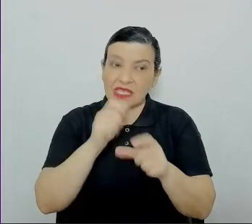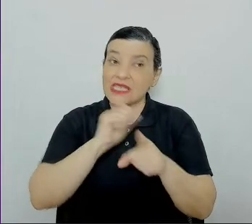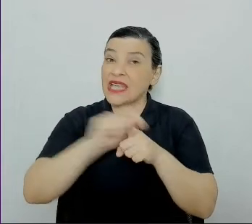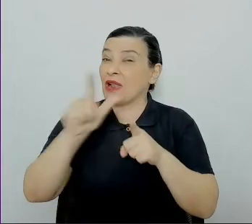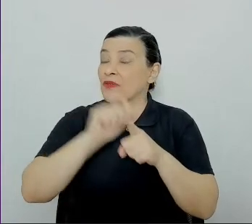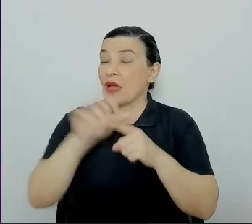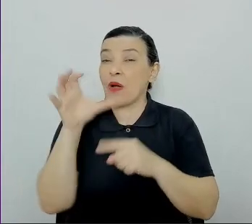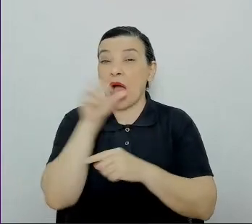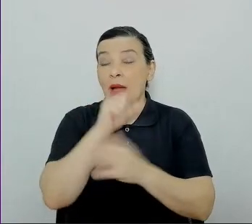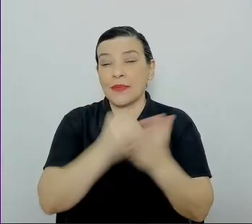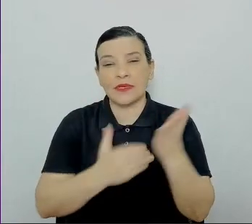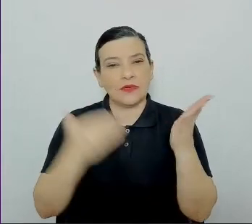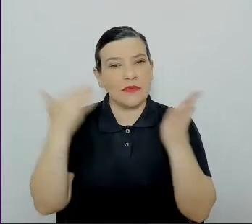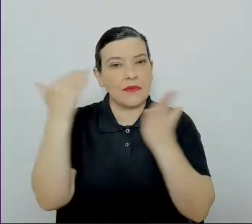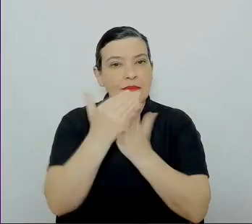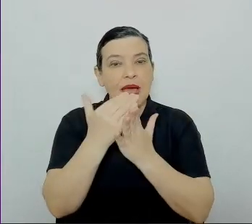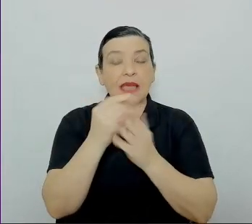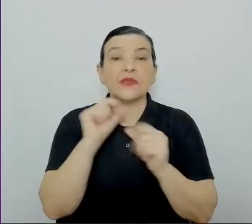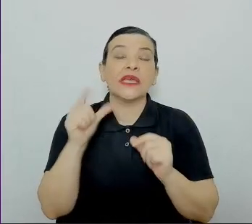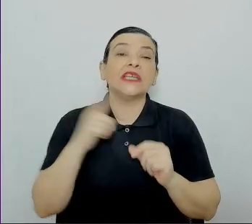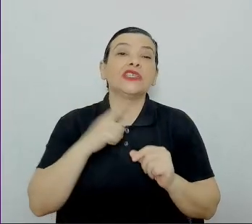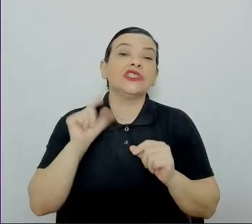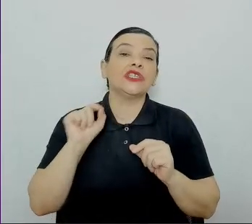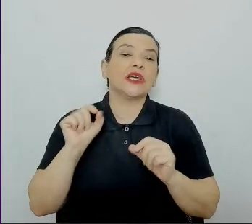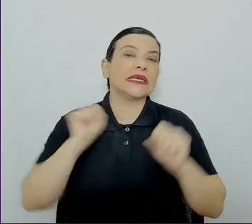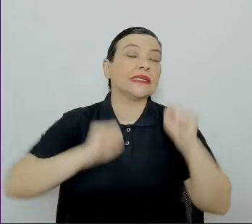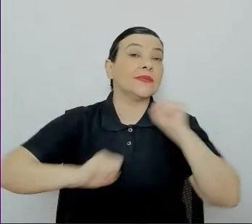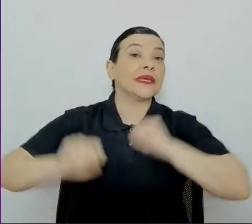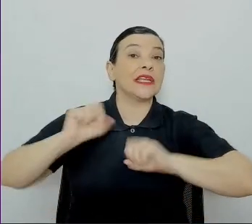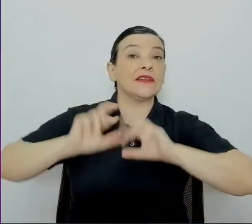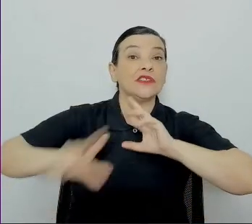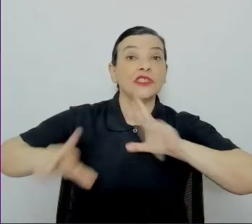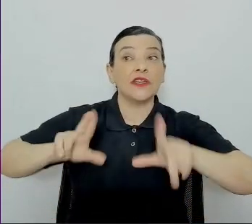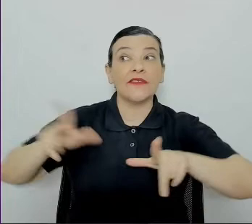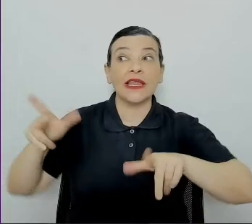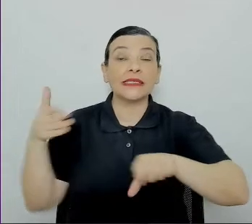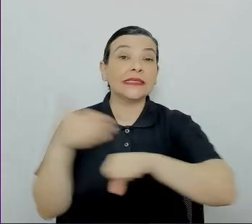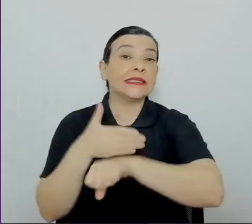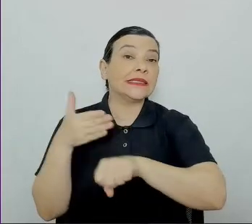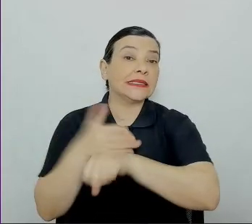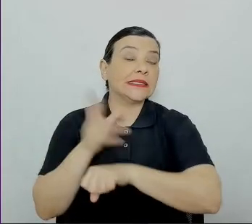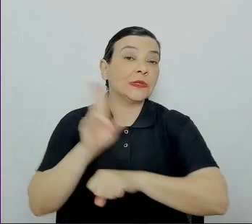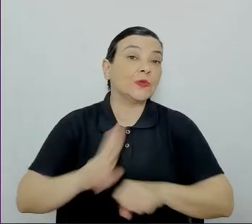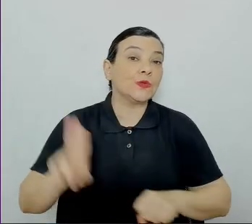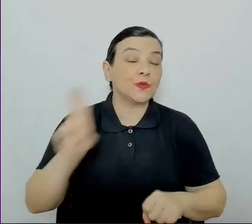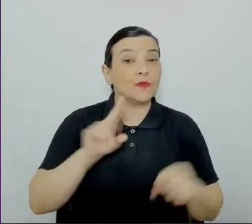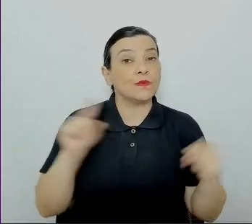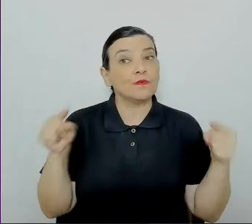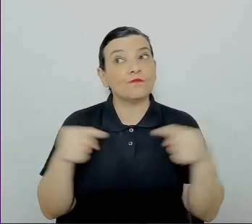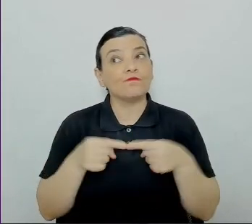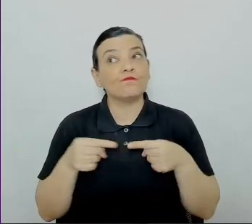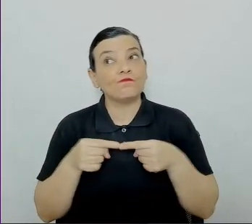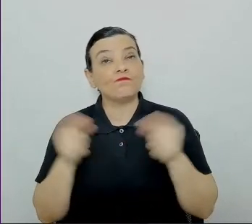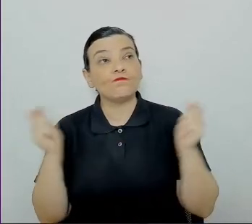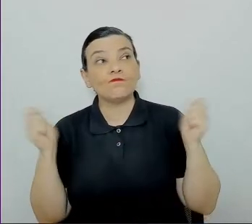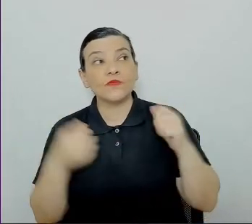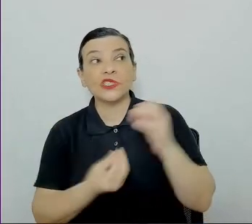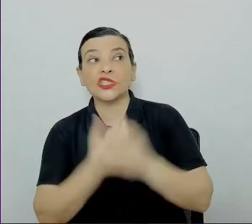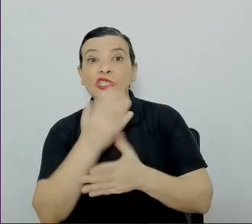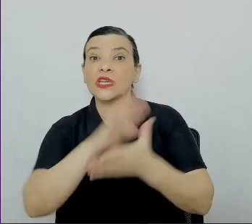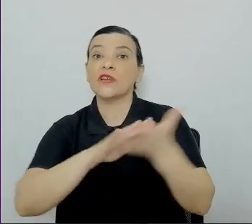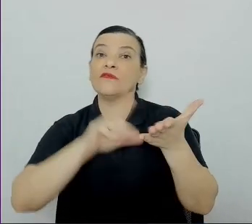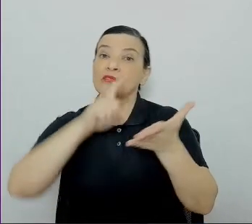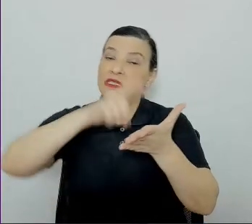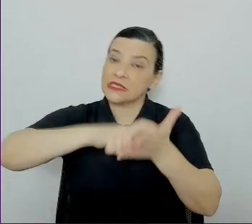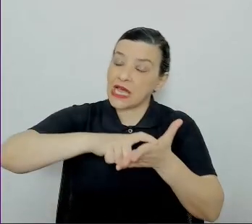Então, a gente tinha expectativas diferentes para essa retenção, para essa frequência. O que para a gente fazia todo sentido e a gente criava funcionalidades em torno disso,